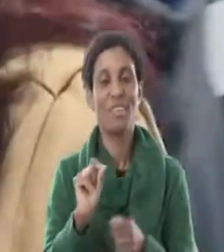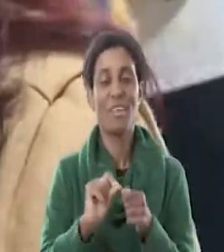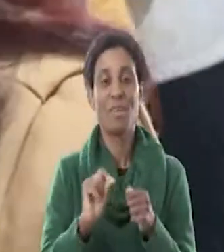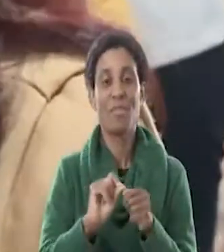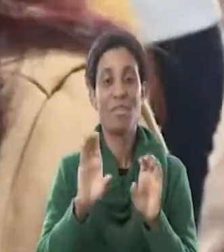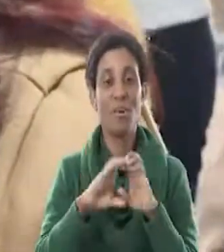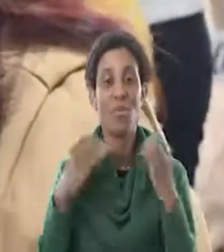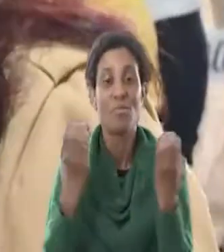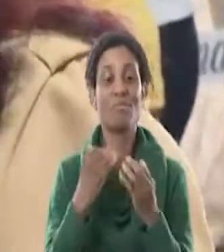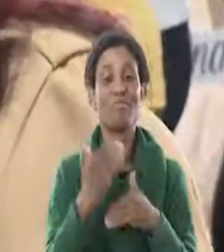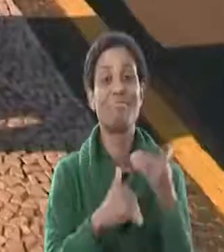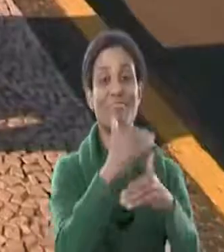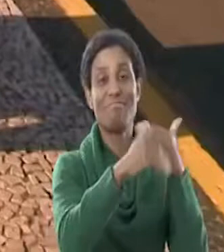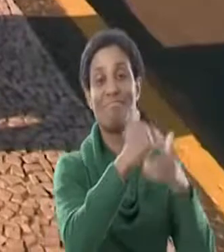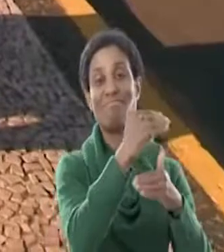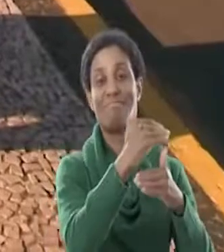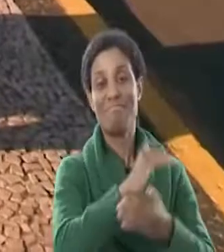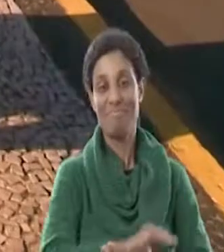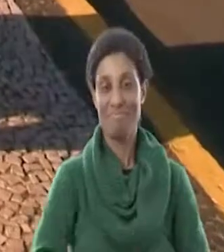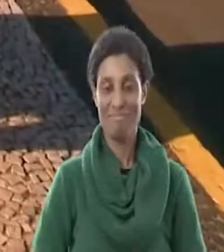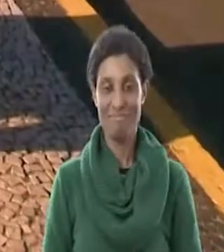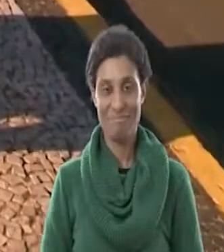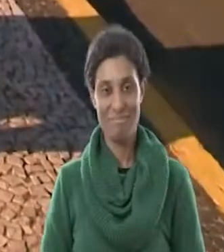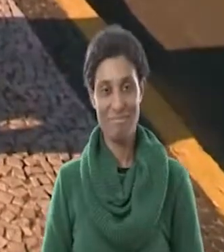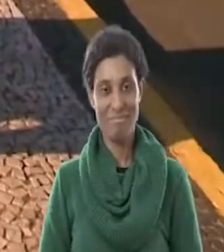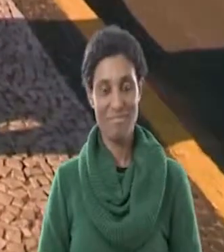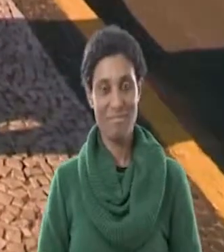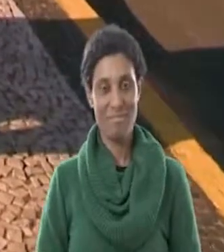a comunidade ganhe com isso.